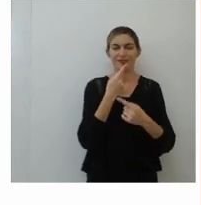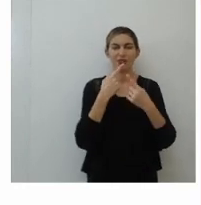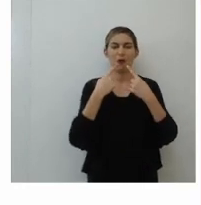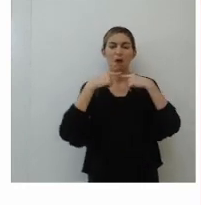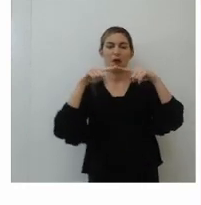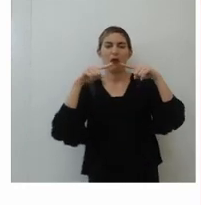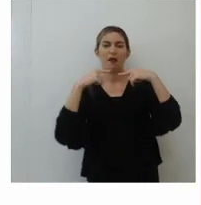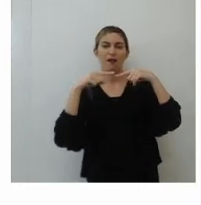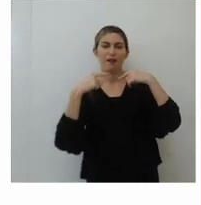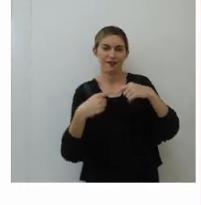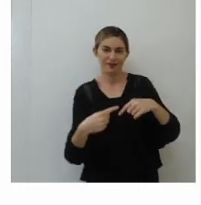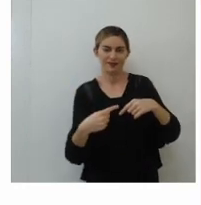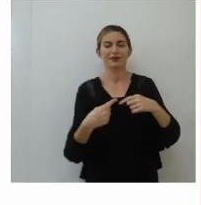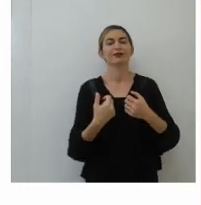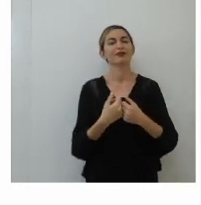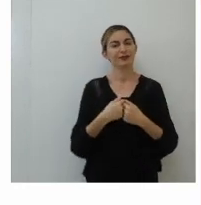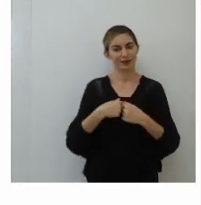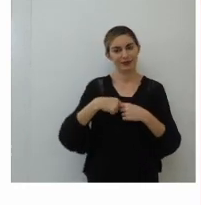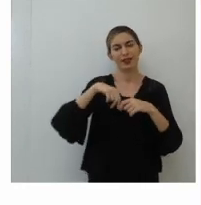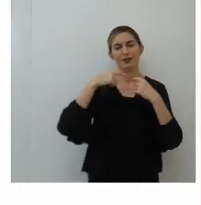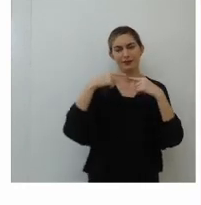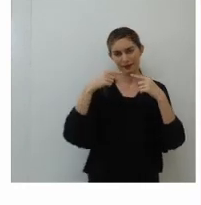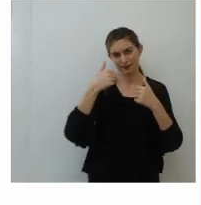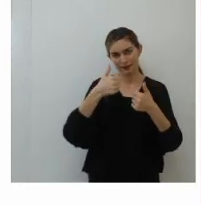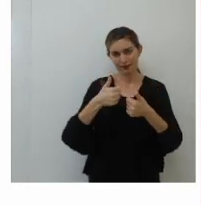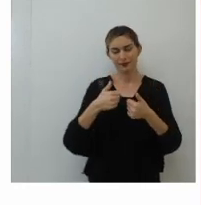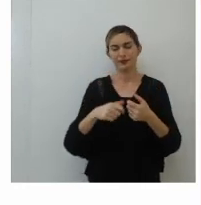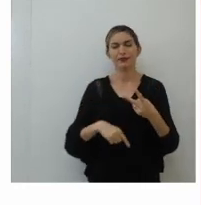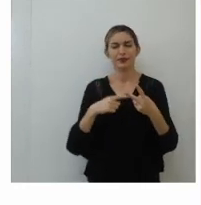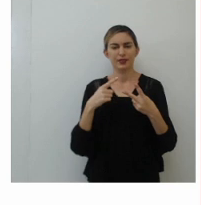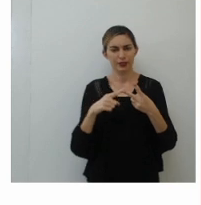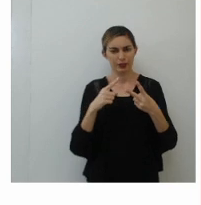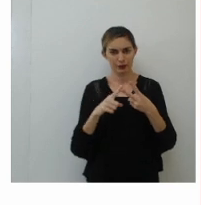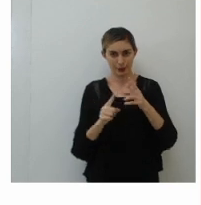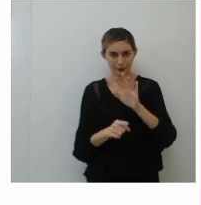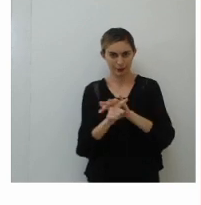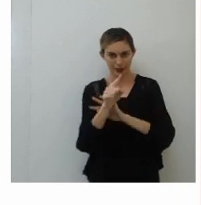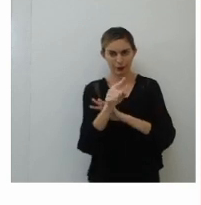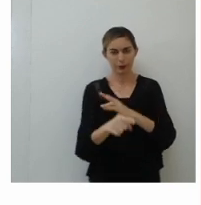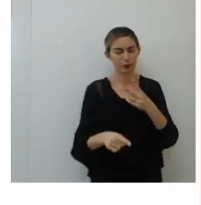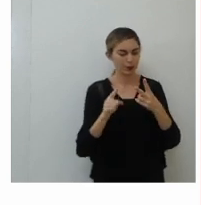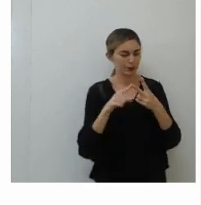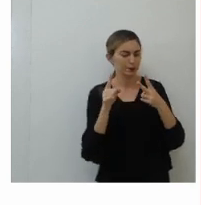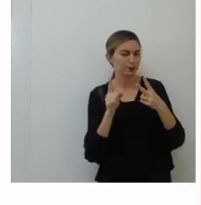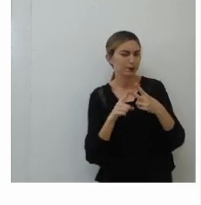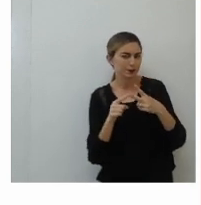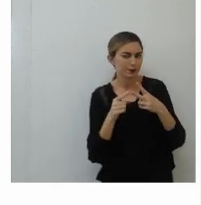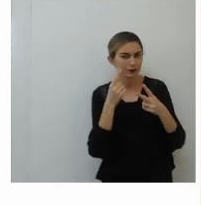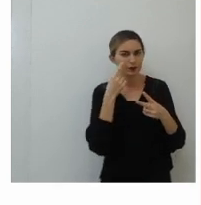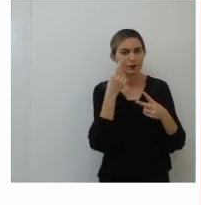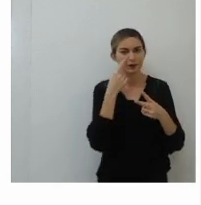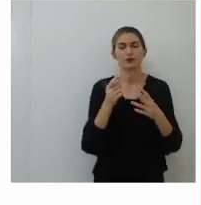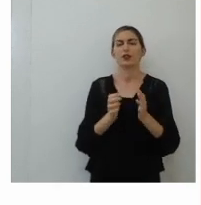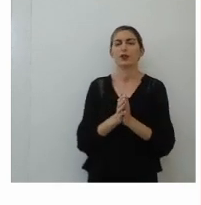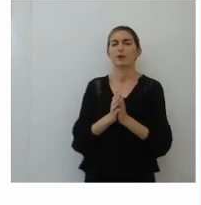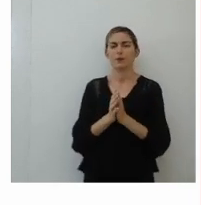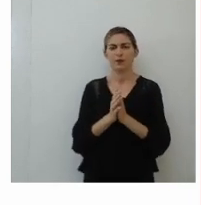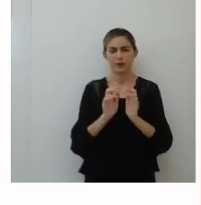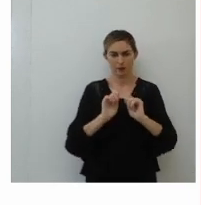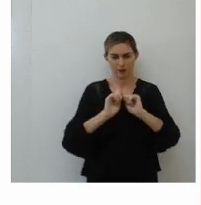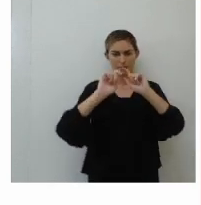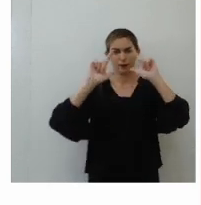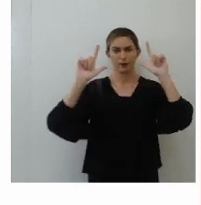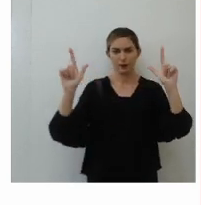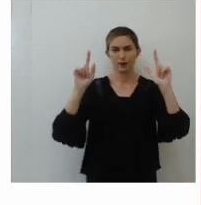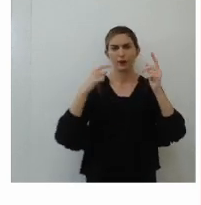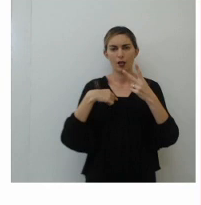uma crítica. Beleza? Segunda questão, tô doido já para bater papo com vocês. Olha lá, tá em tela cheia para vocês.